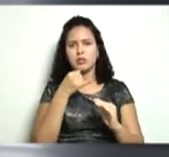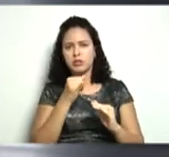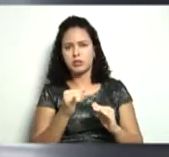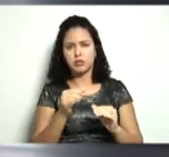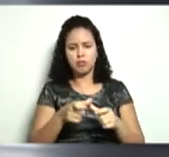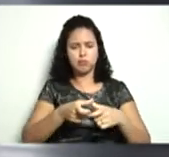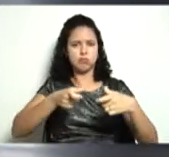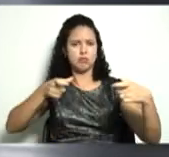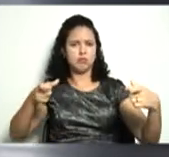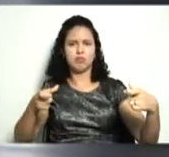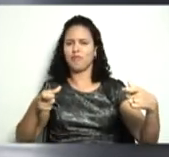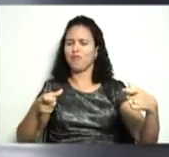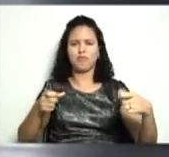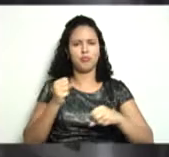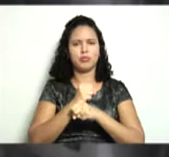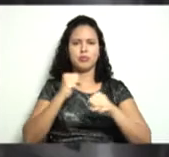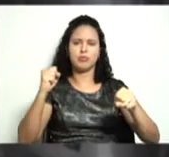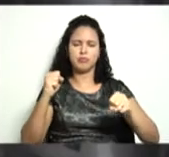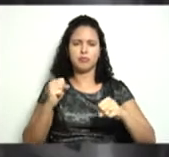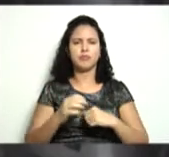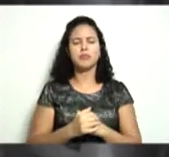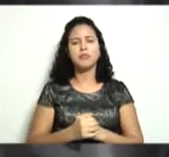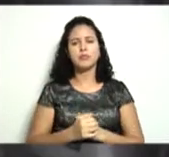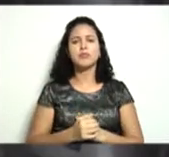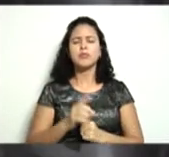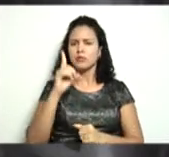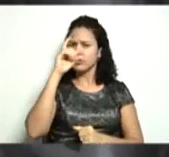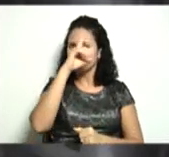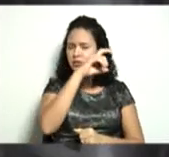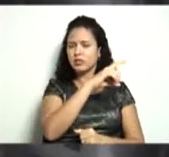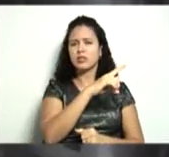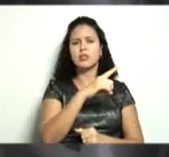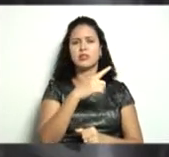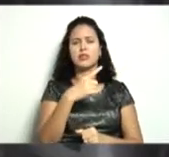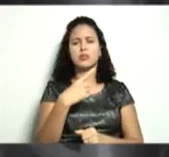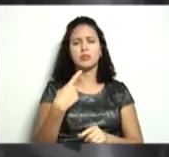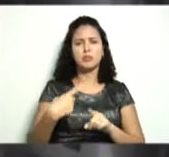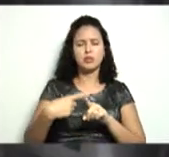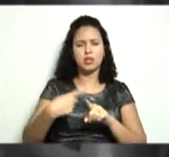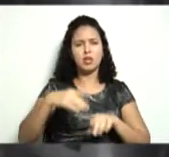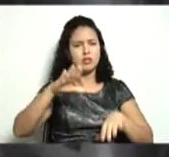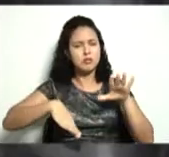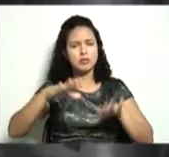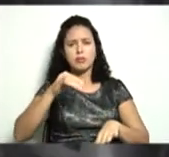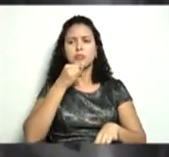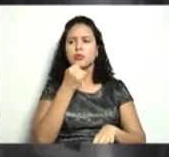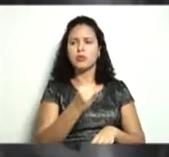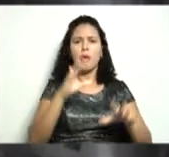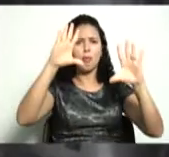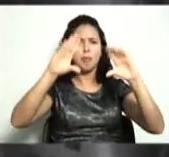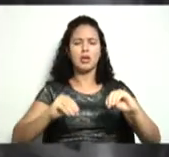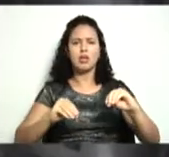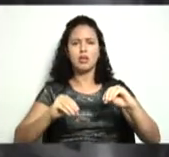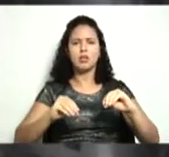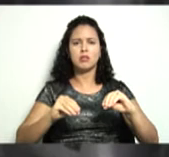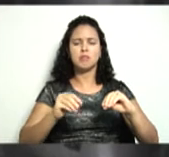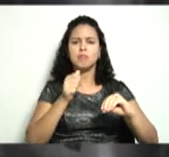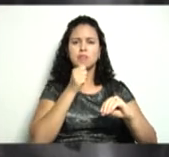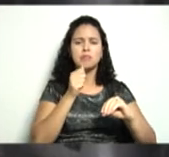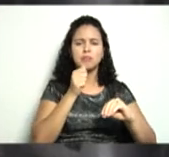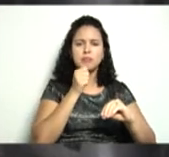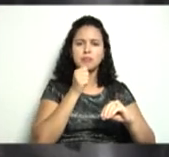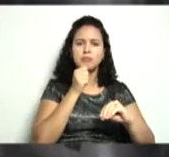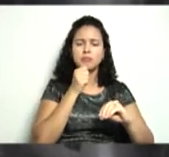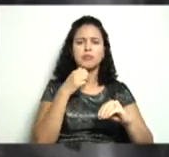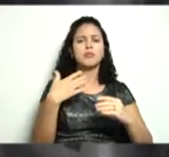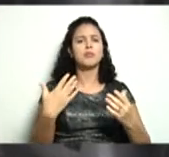não iria se viabilizar. Era complicada a coisa, como disse. Muitas vezes nós estávamos sem luz. Como disse, a falta